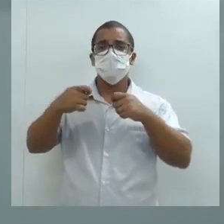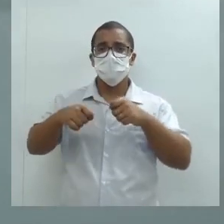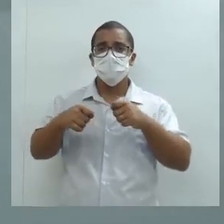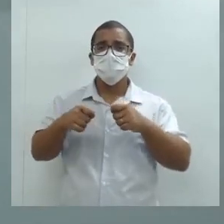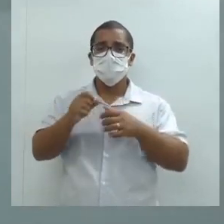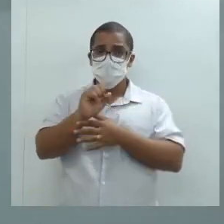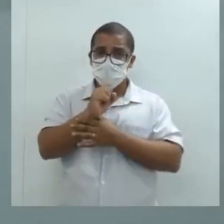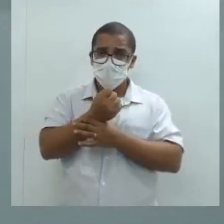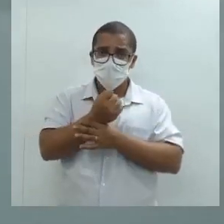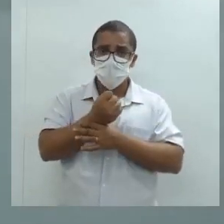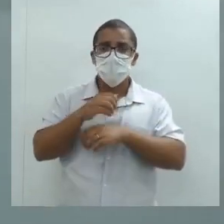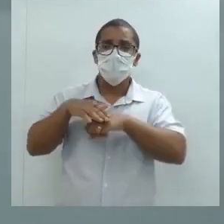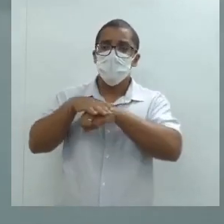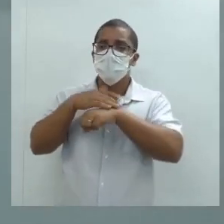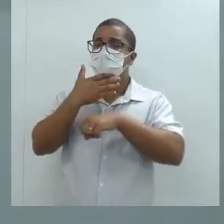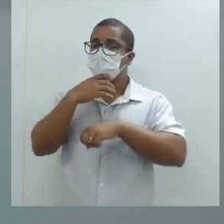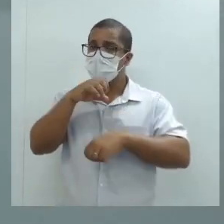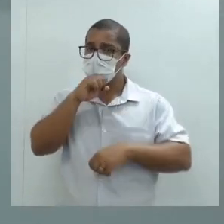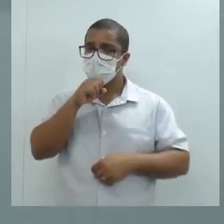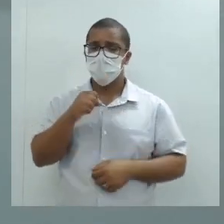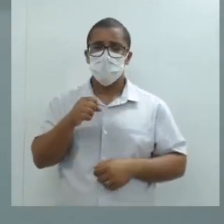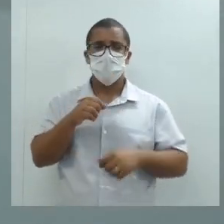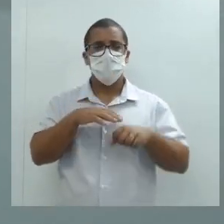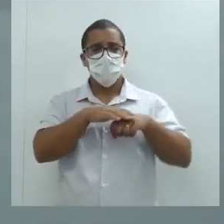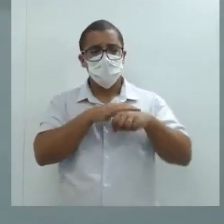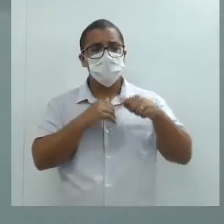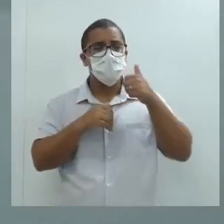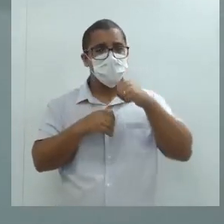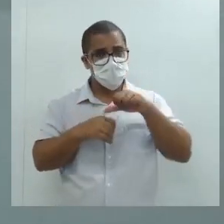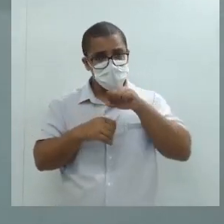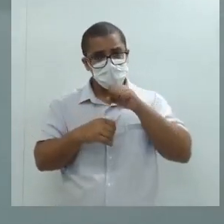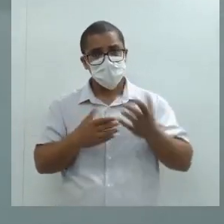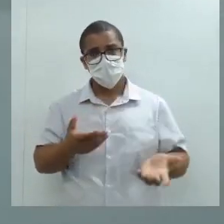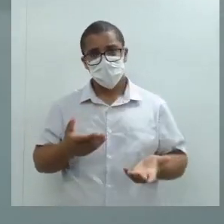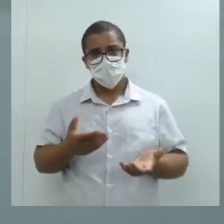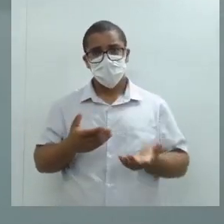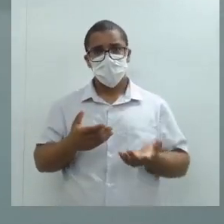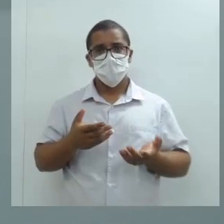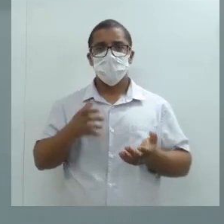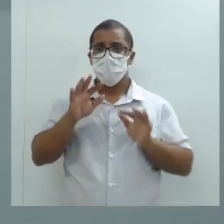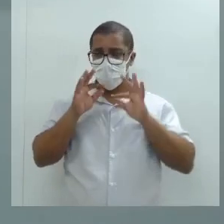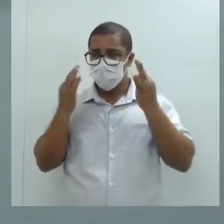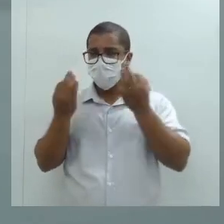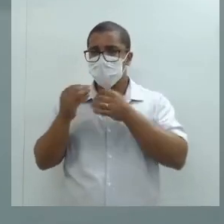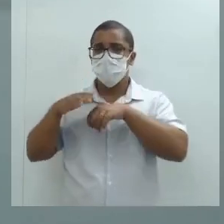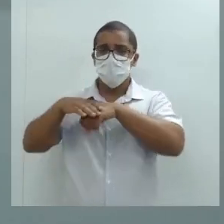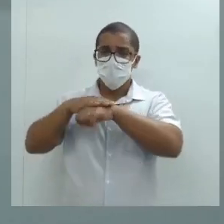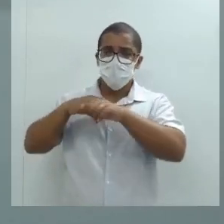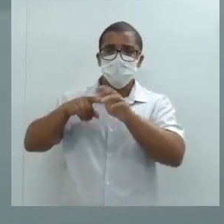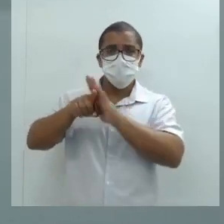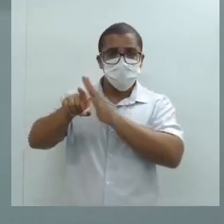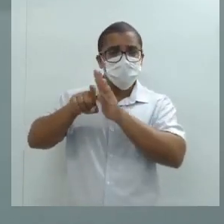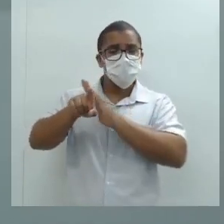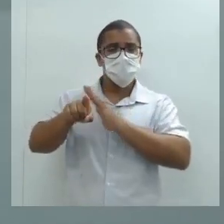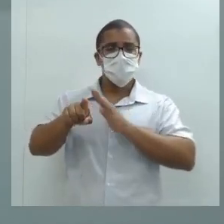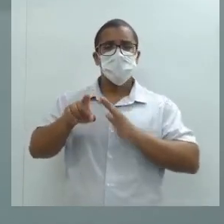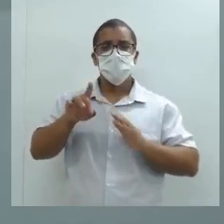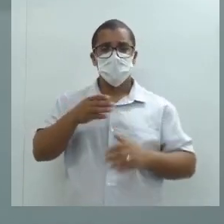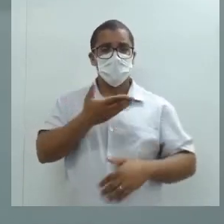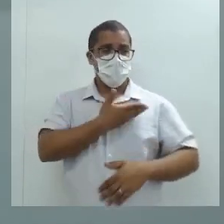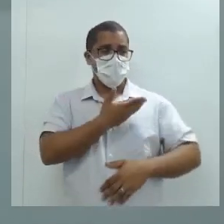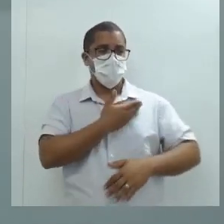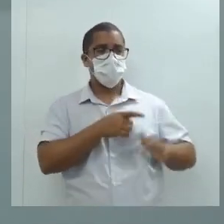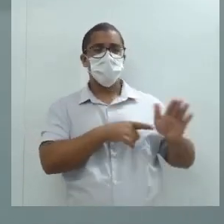segura. Converse com seu pai, converse com a sua mãe, com a sua família. Não converse com